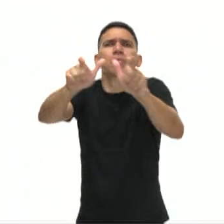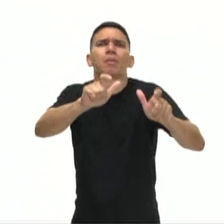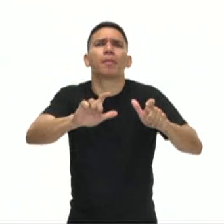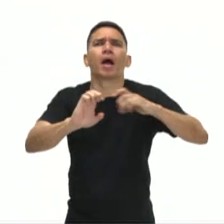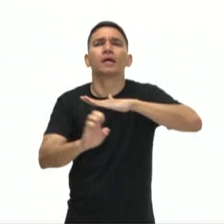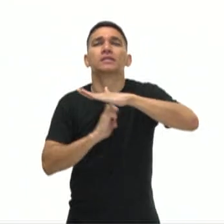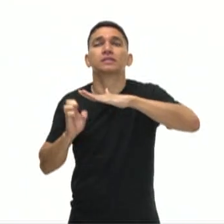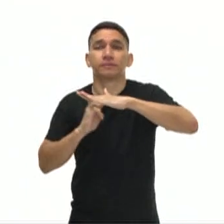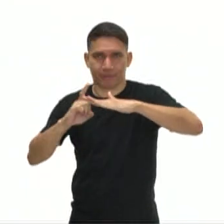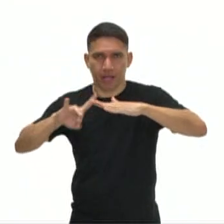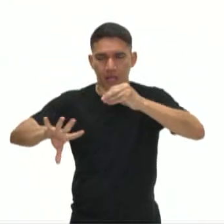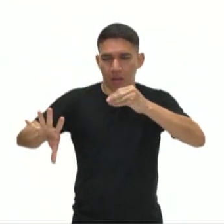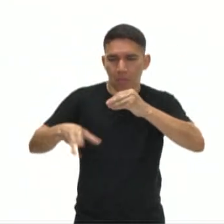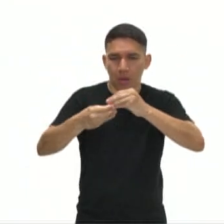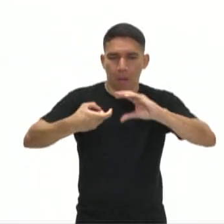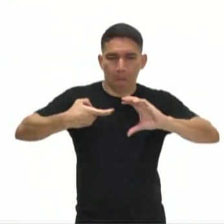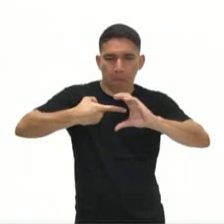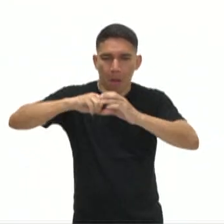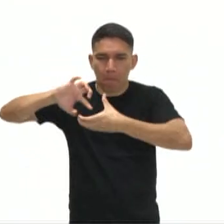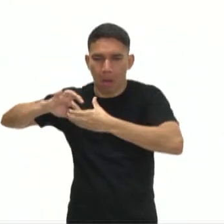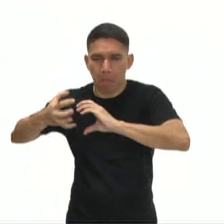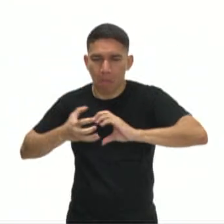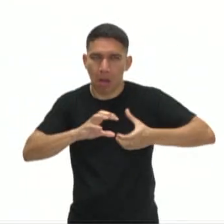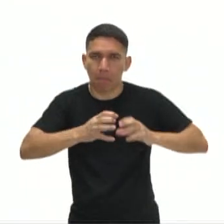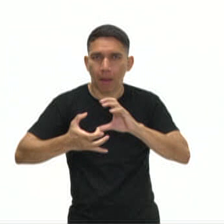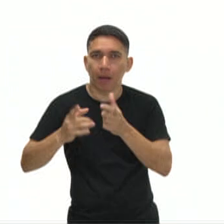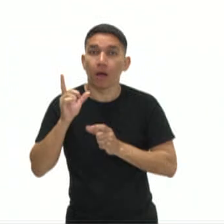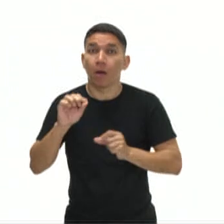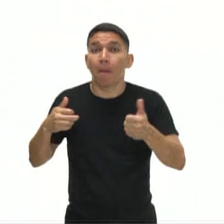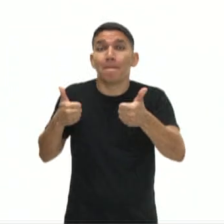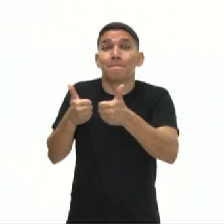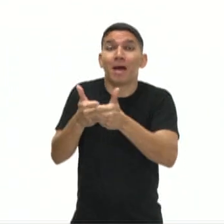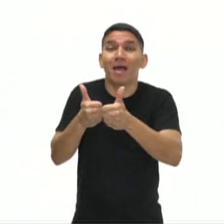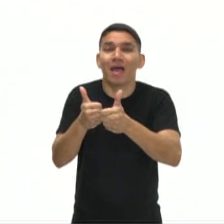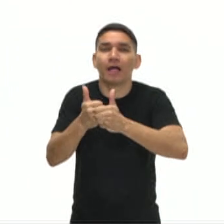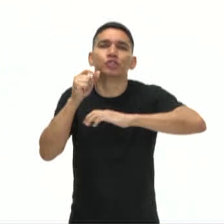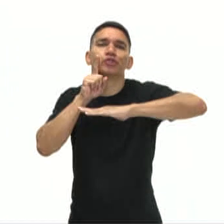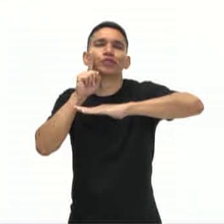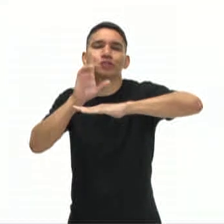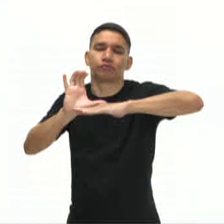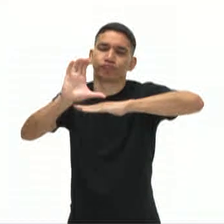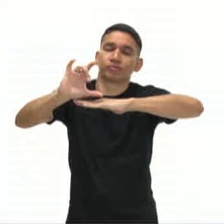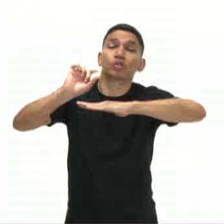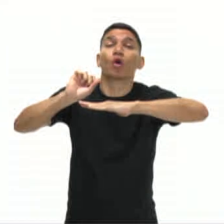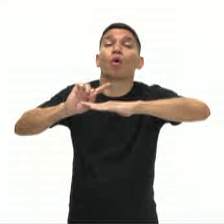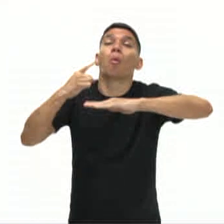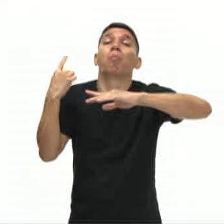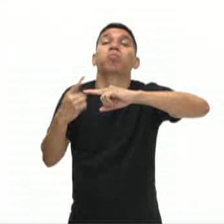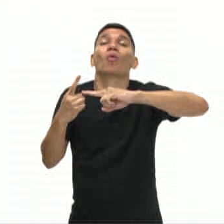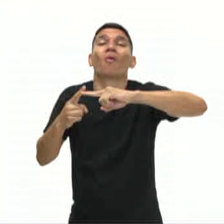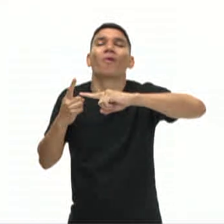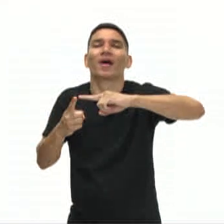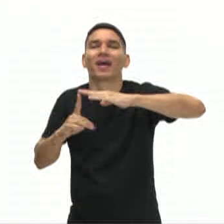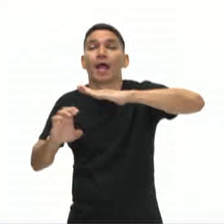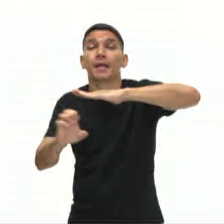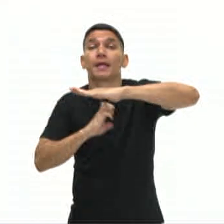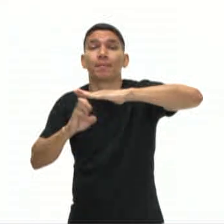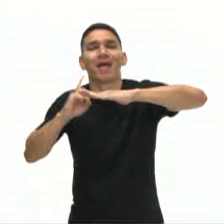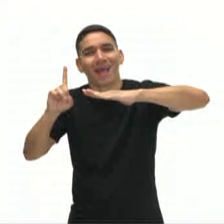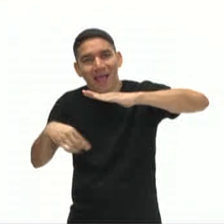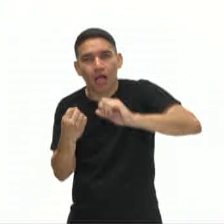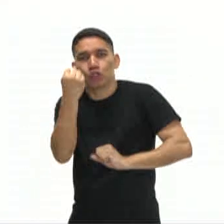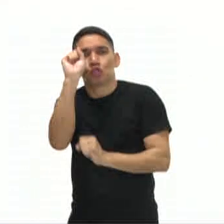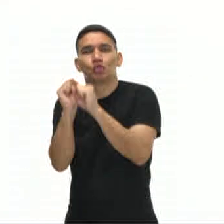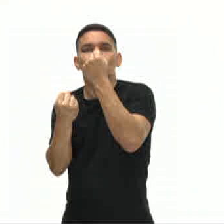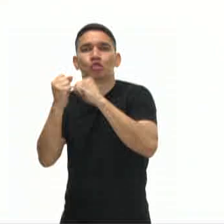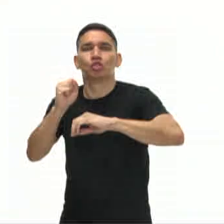as montadoras, está próxima à fronteira com os Estados Unidos da América. Por quê? Porque as montadoras são indústrias que